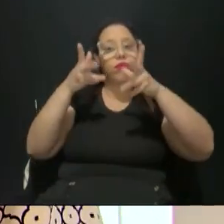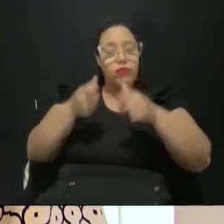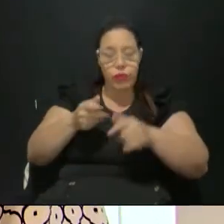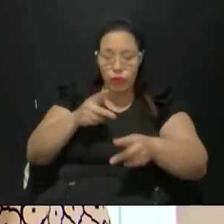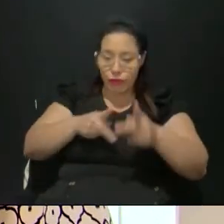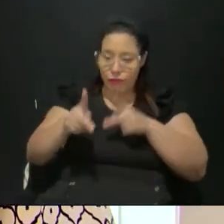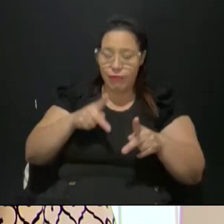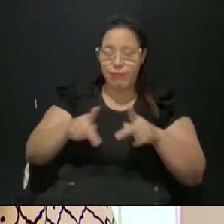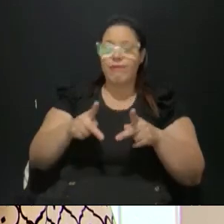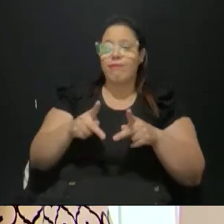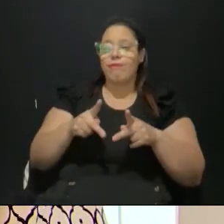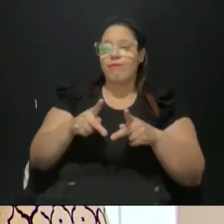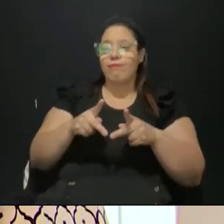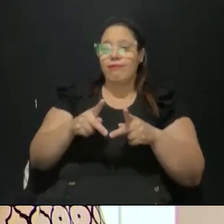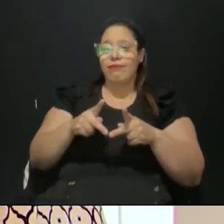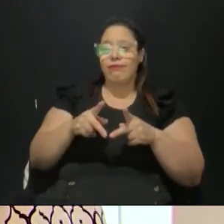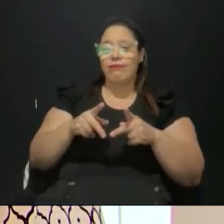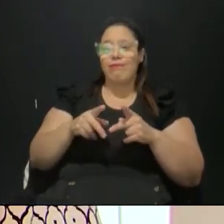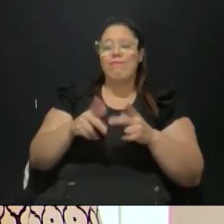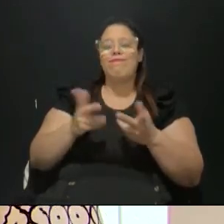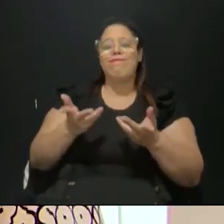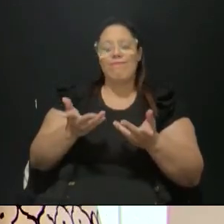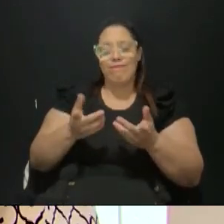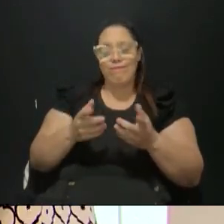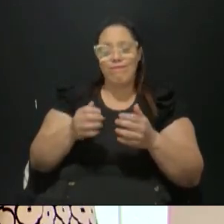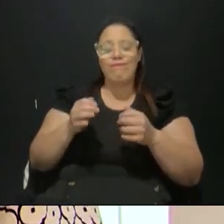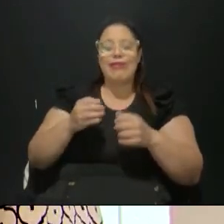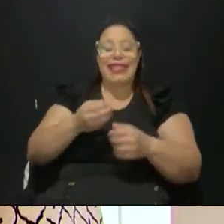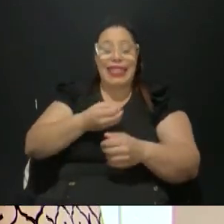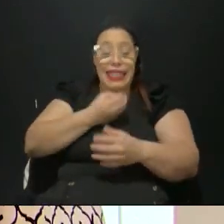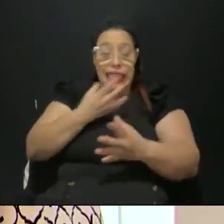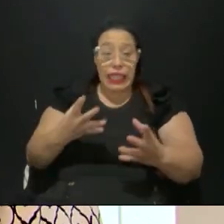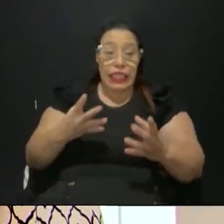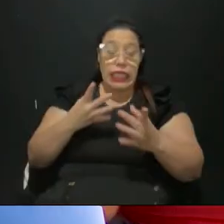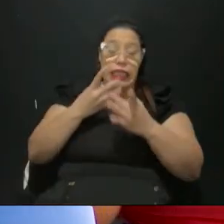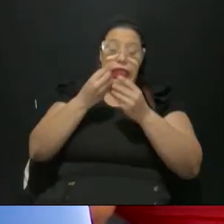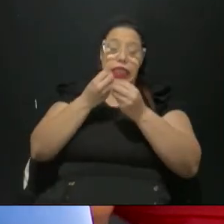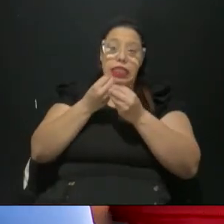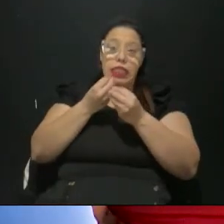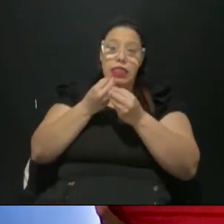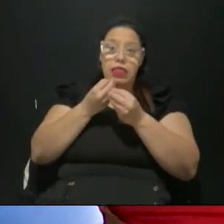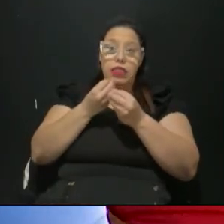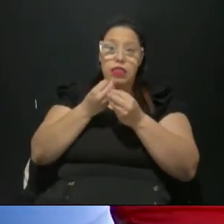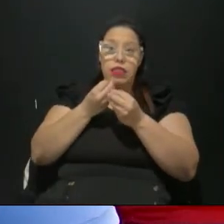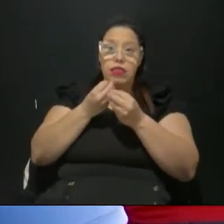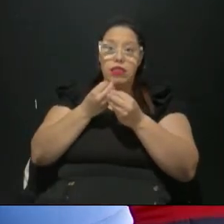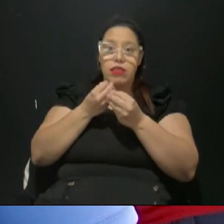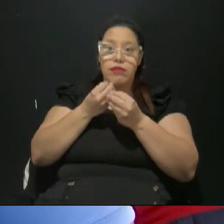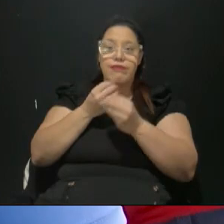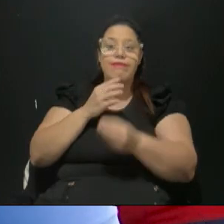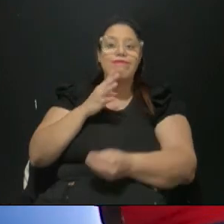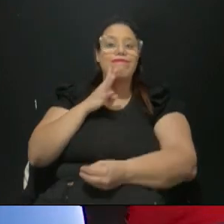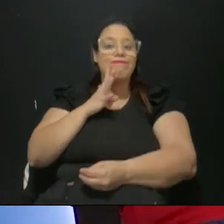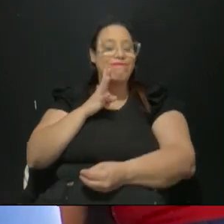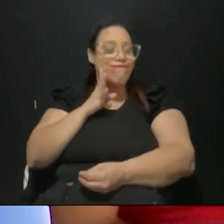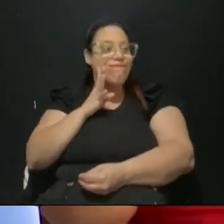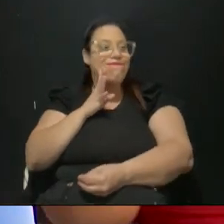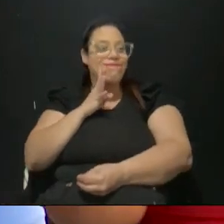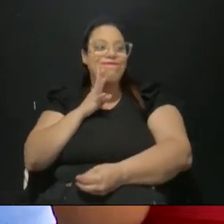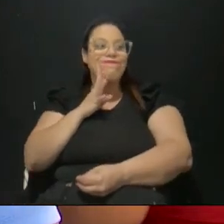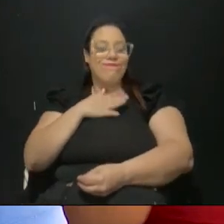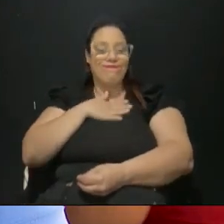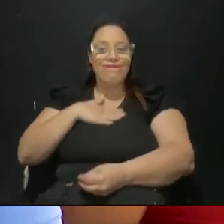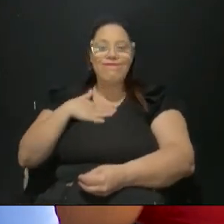parte da população estão Ainda tentando se recuperar a gente gost bante antes de fazer essas